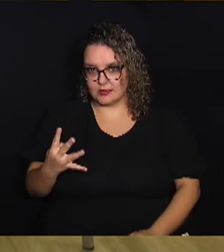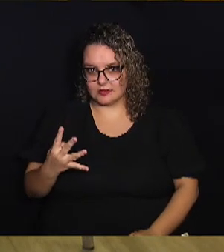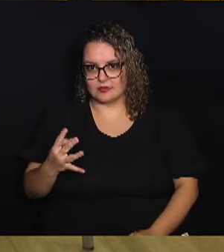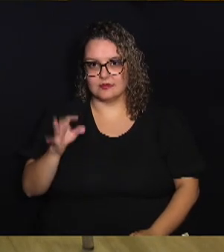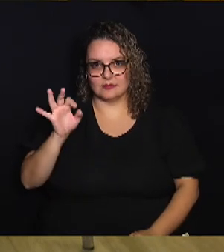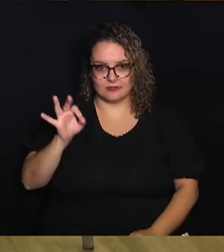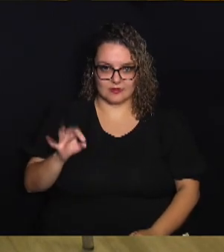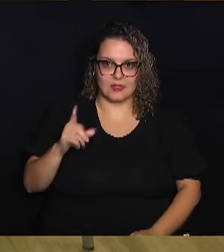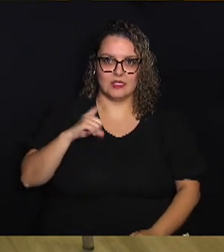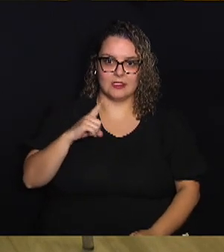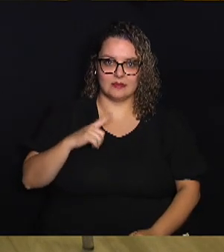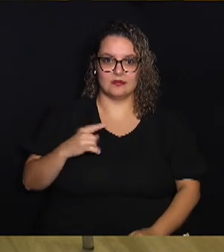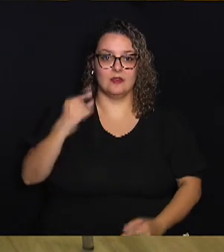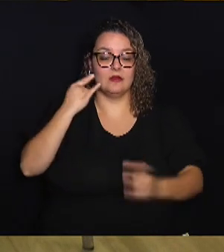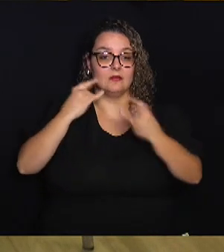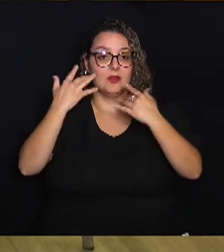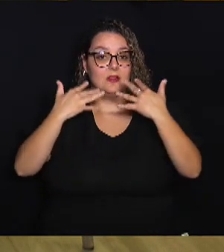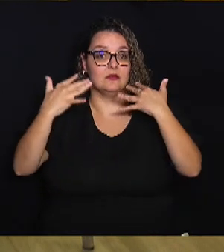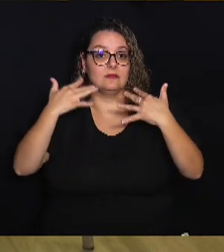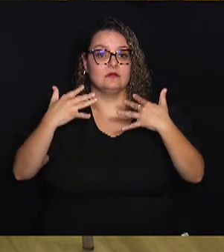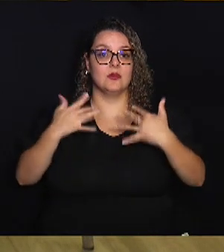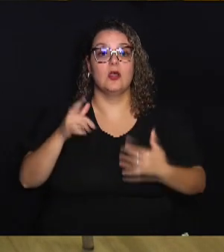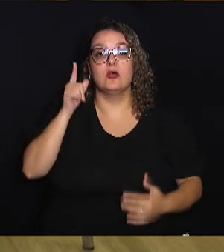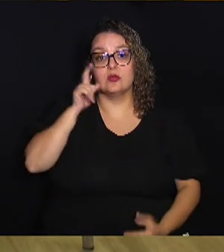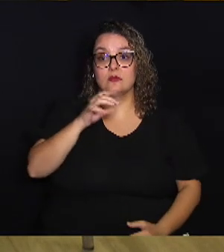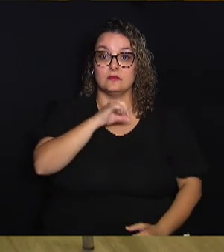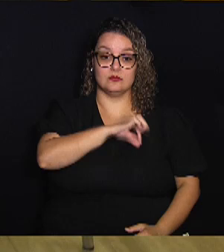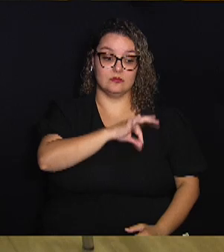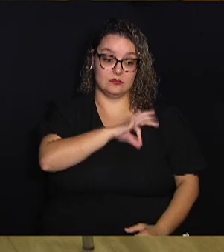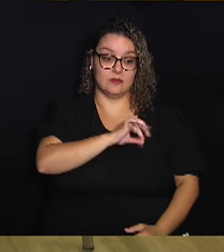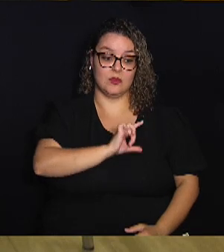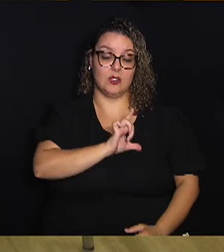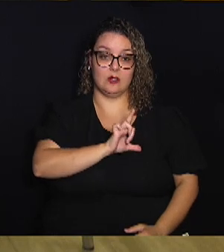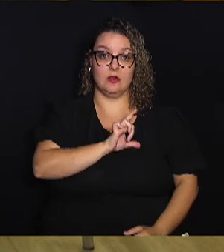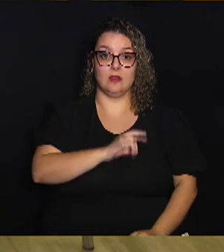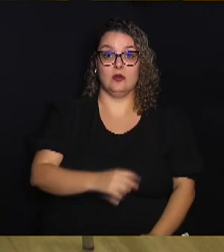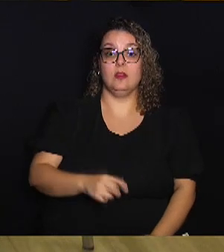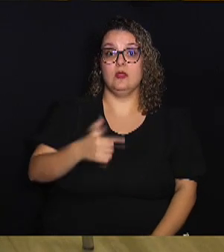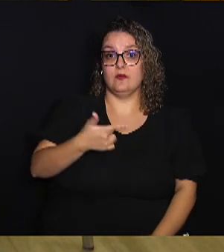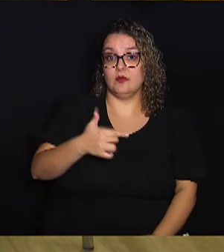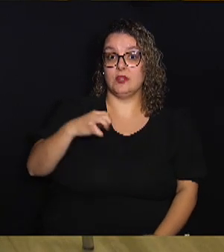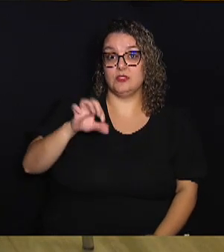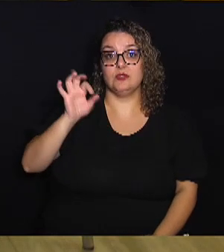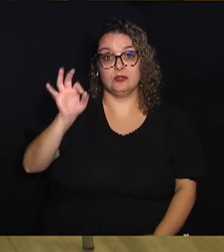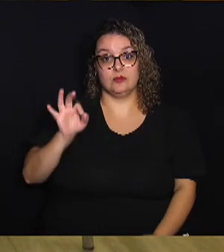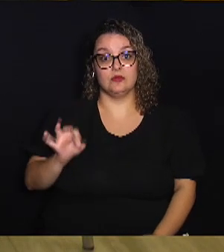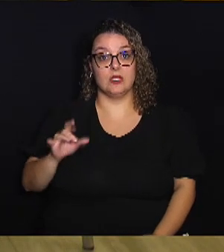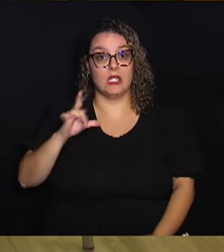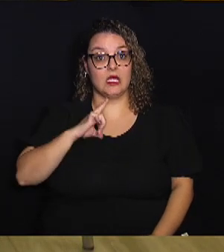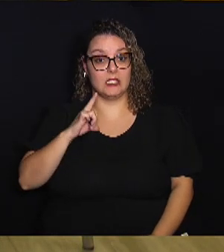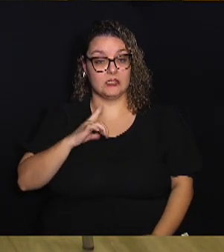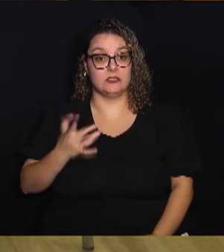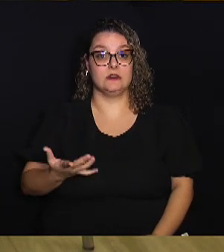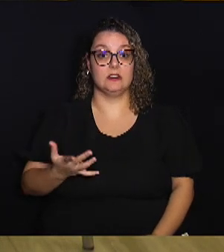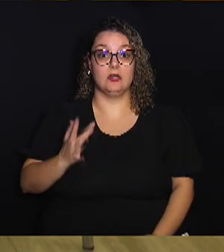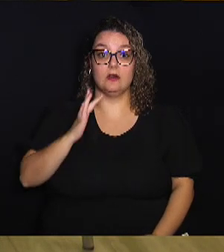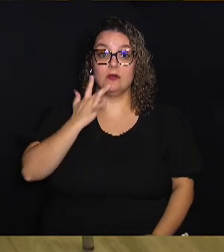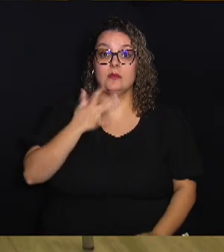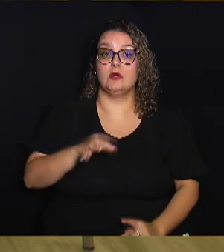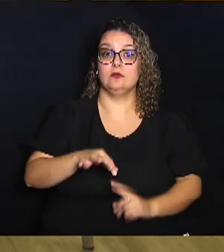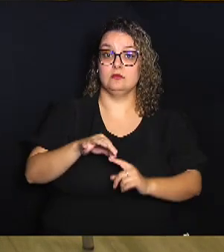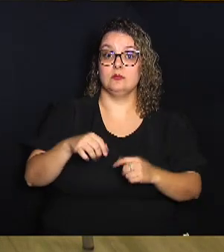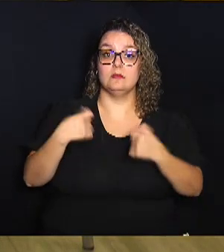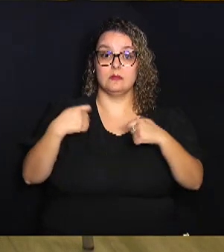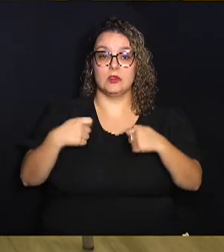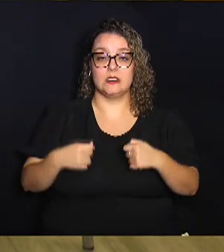54% tem como ambição, olha, conseguir um aumento. 29% tem ainda uma preferência de, olha, eu preciso